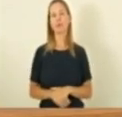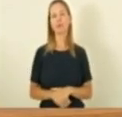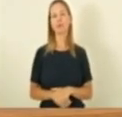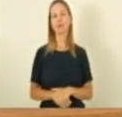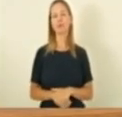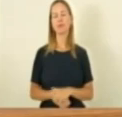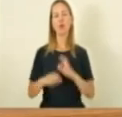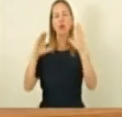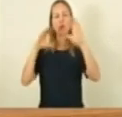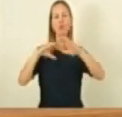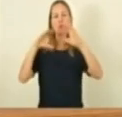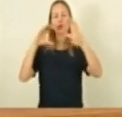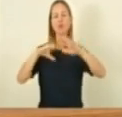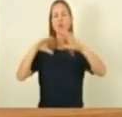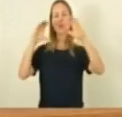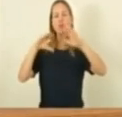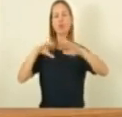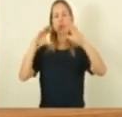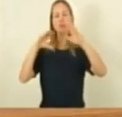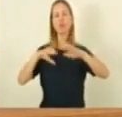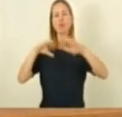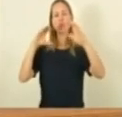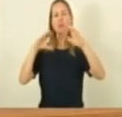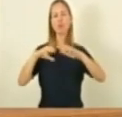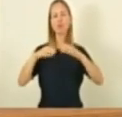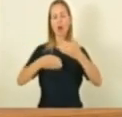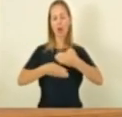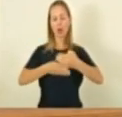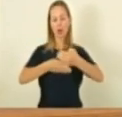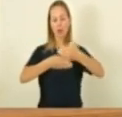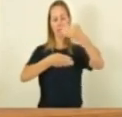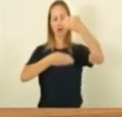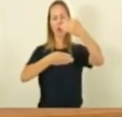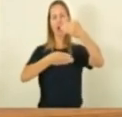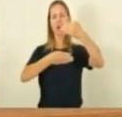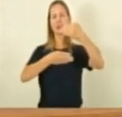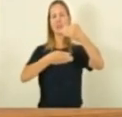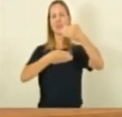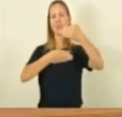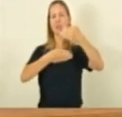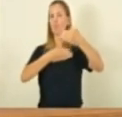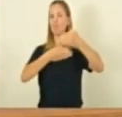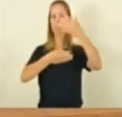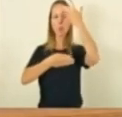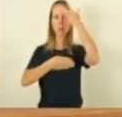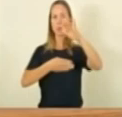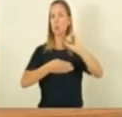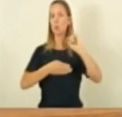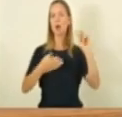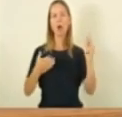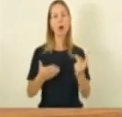Está indo embora e a barragem do imigrante, não sei o que está acontecendo.